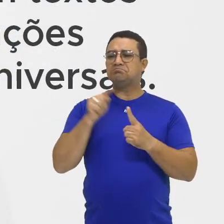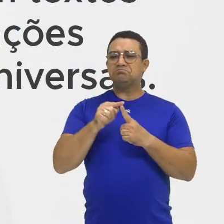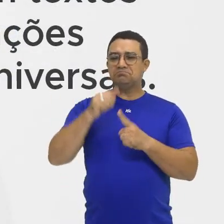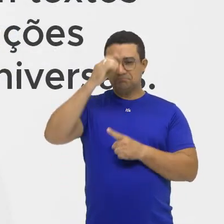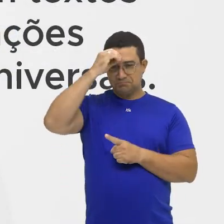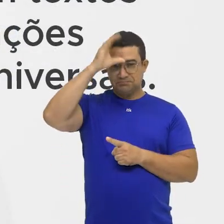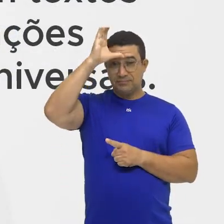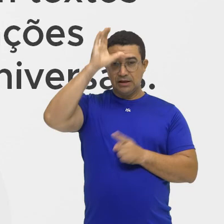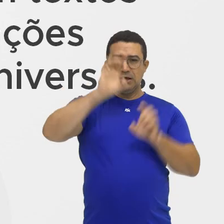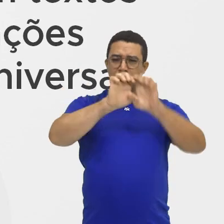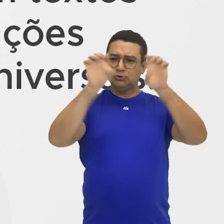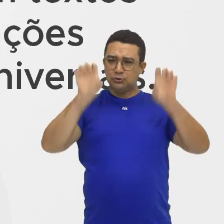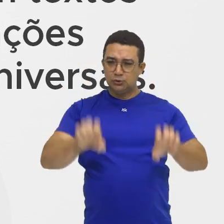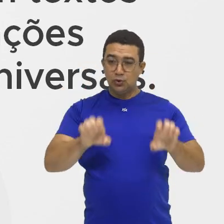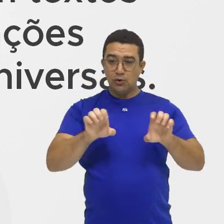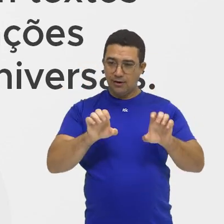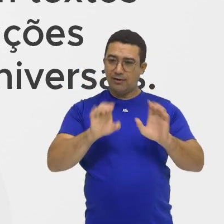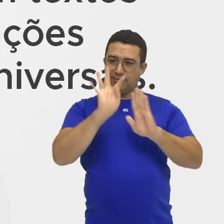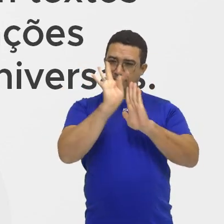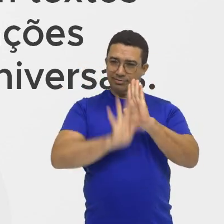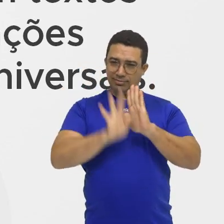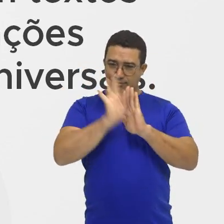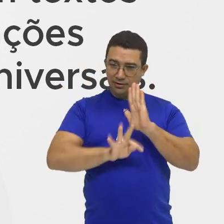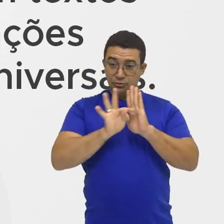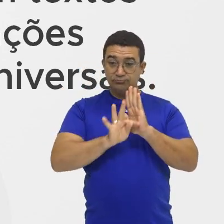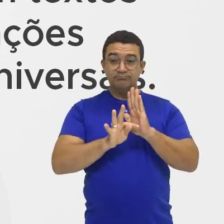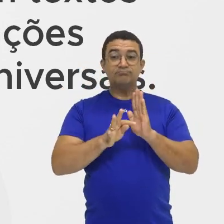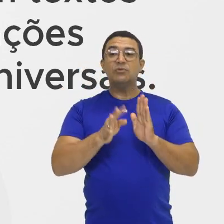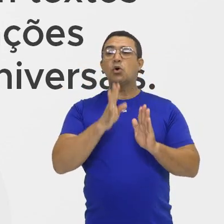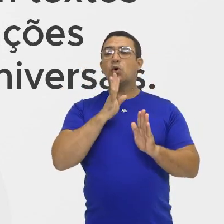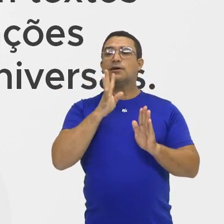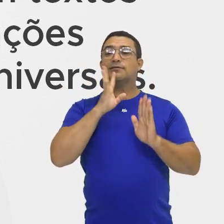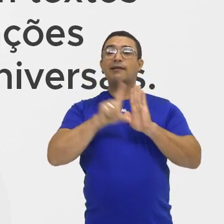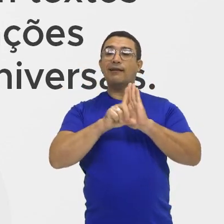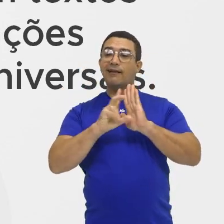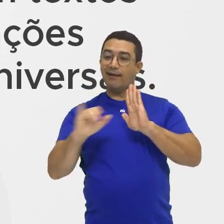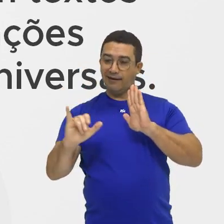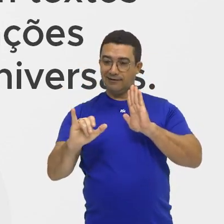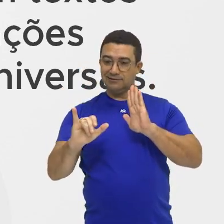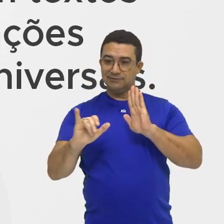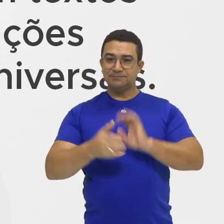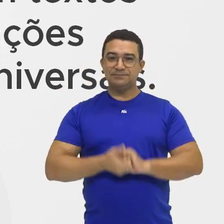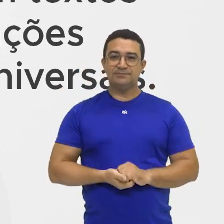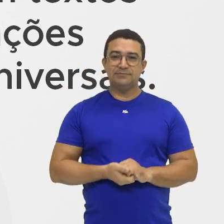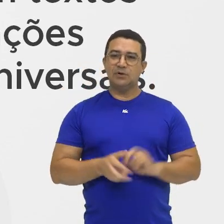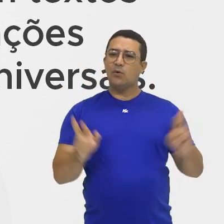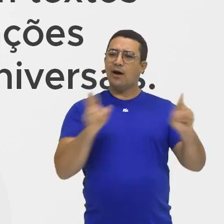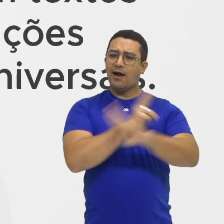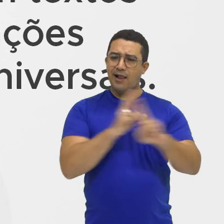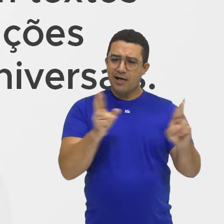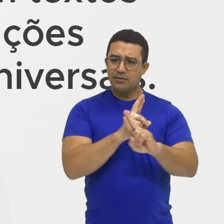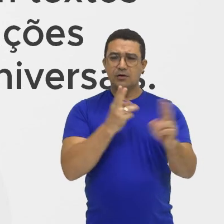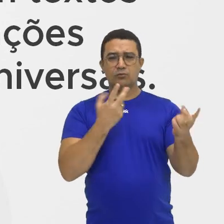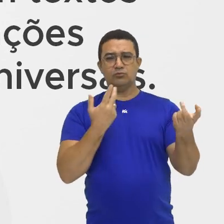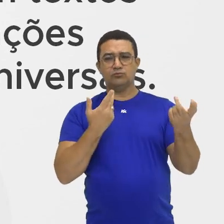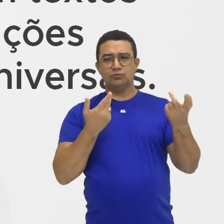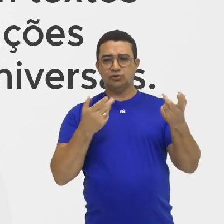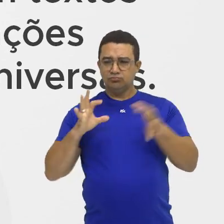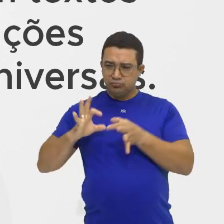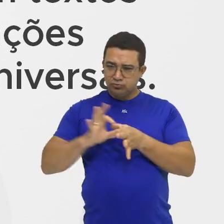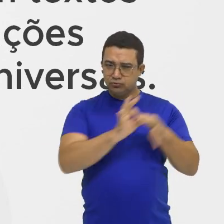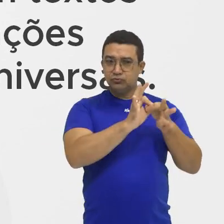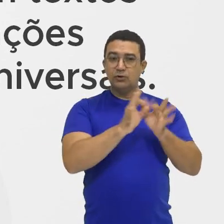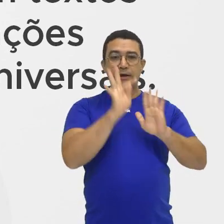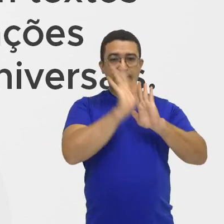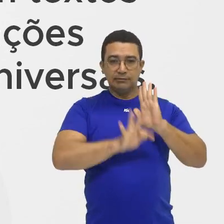conhecimento, estruturas de textos. Hoje você vai conhecer leis, correto? Relação e diálogo entre